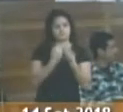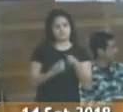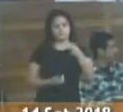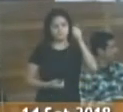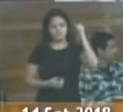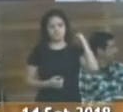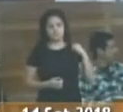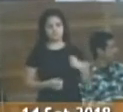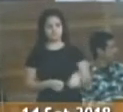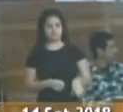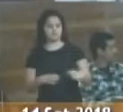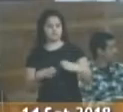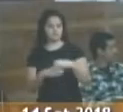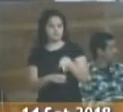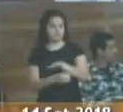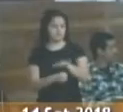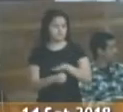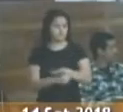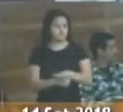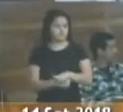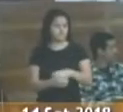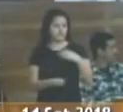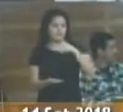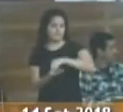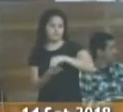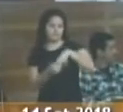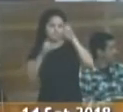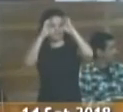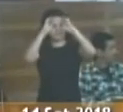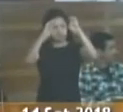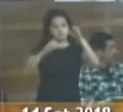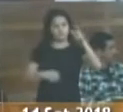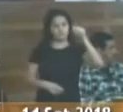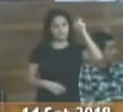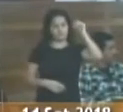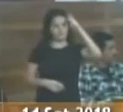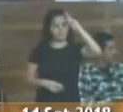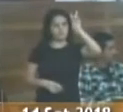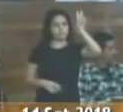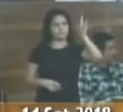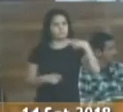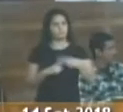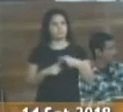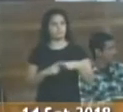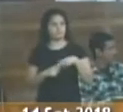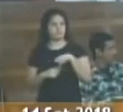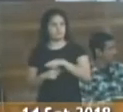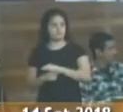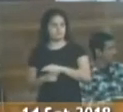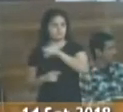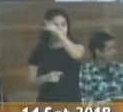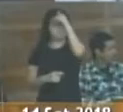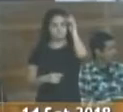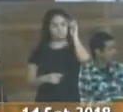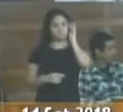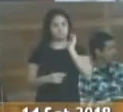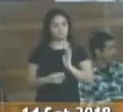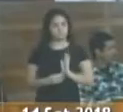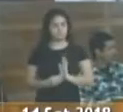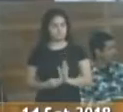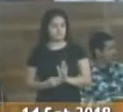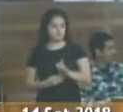com os povos caiçaras, é o total desrespeito com a nossa história. Porque esses povos, muito mais do que pessoas, representam